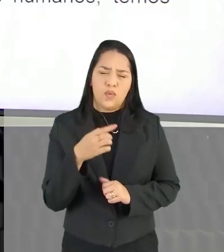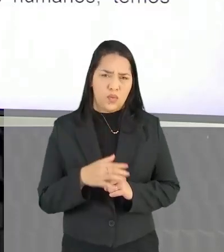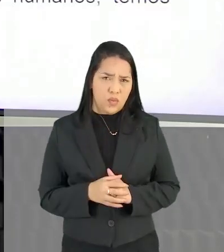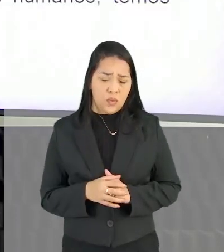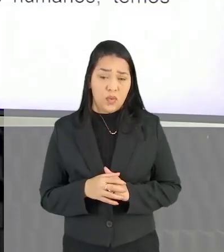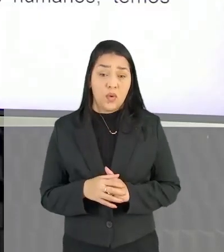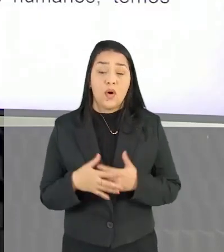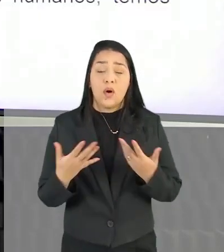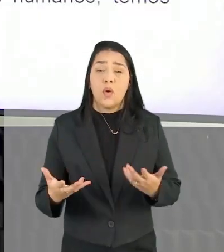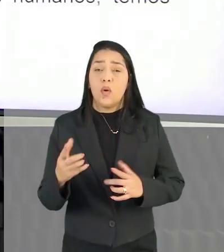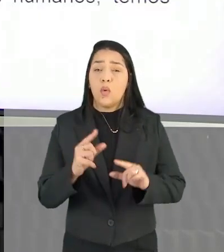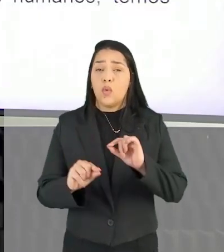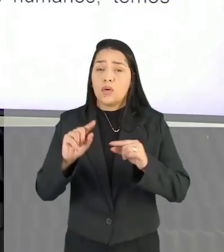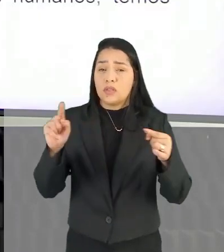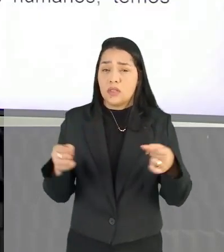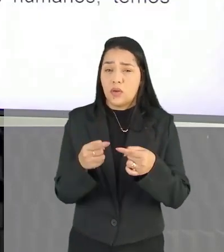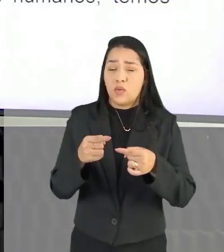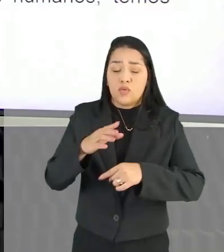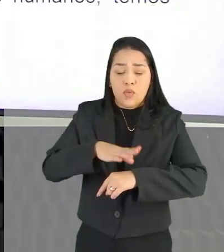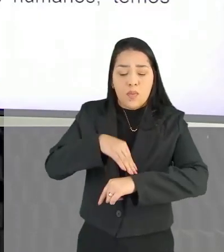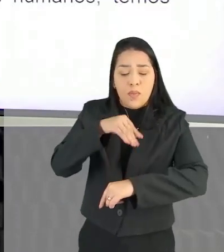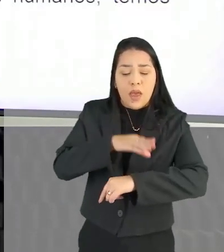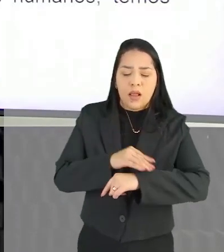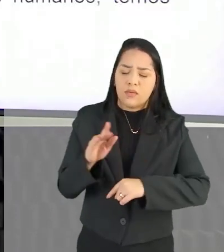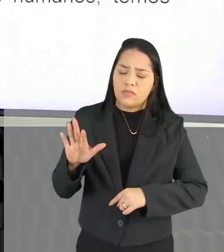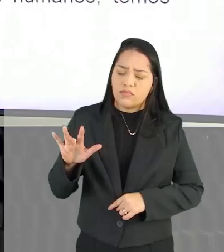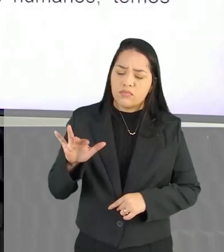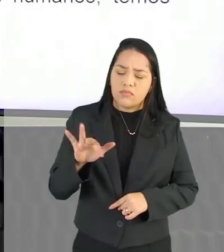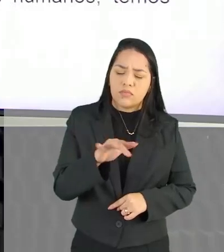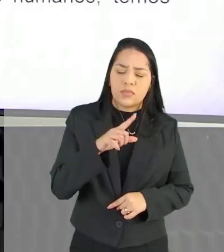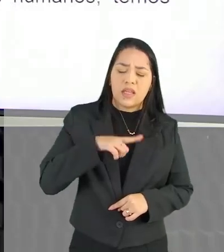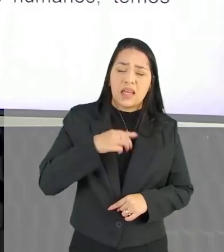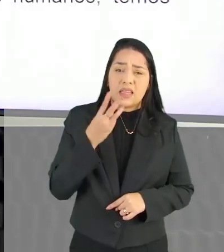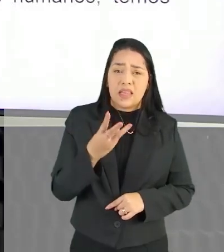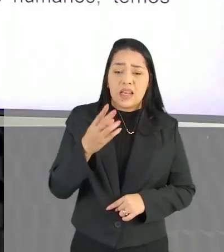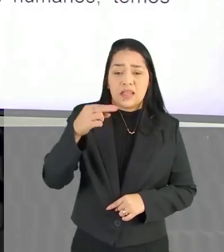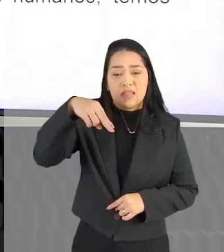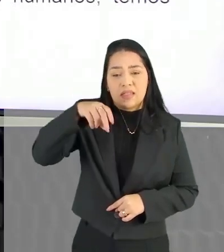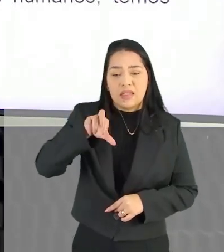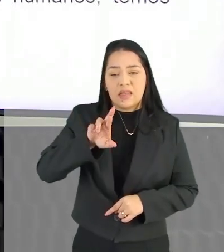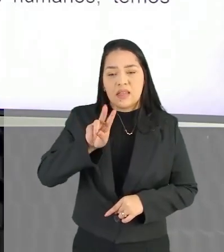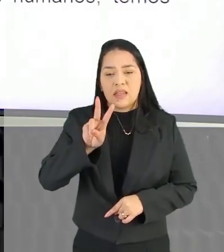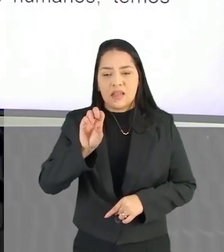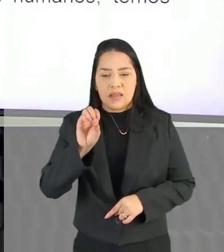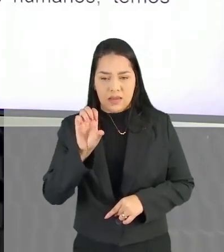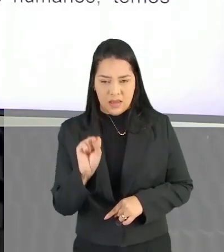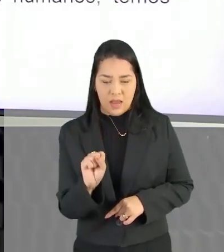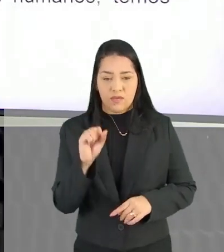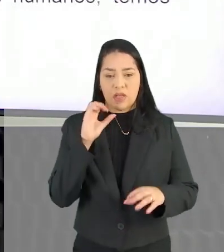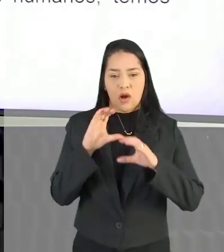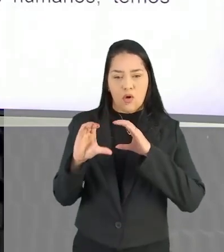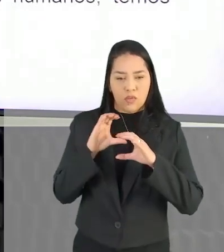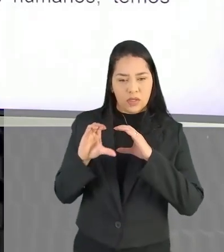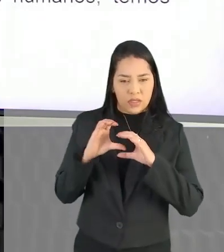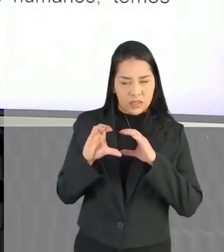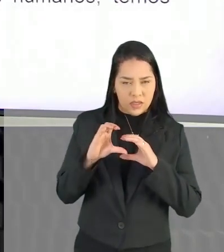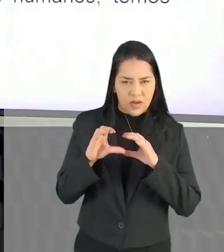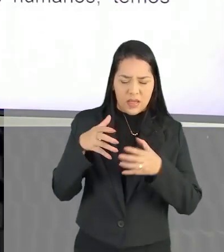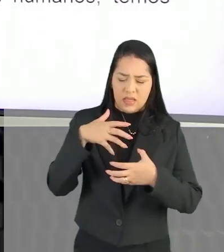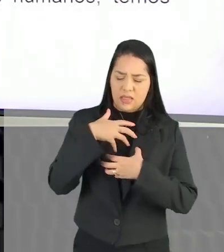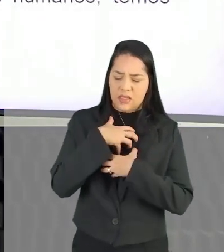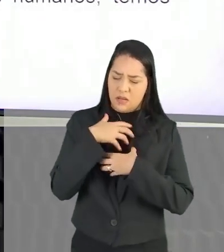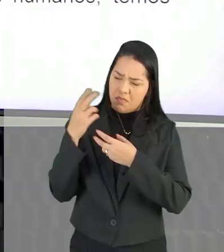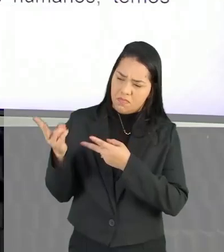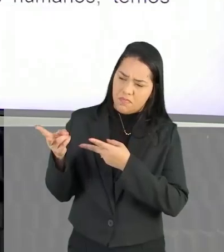quadrado. Segundo, porque cada pelo das aranhas possui até 3 nervos para fazer a comunicação entre a